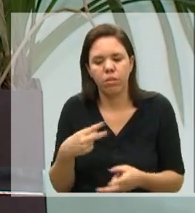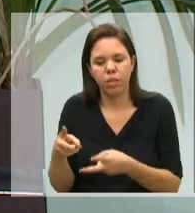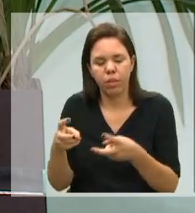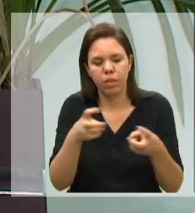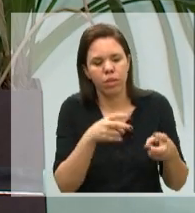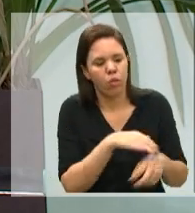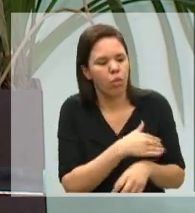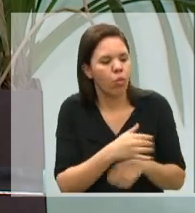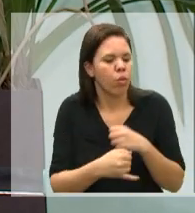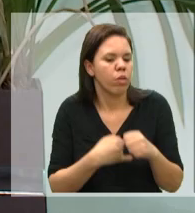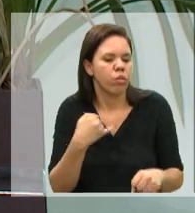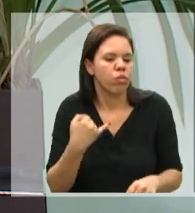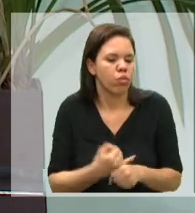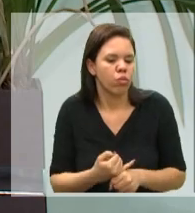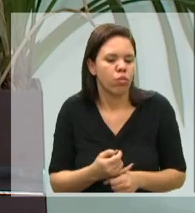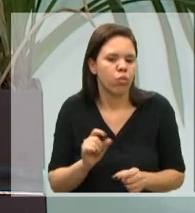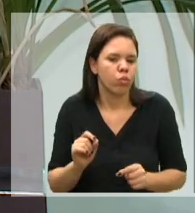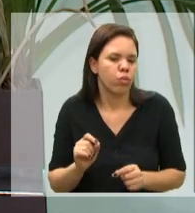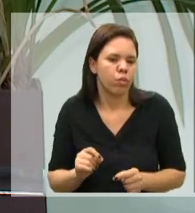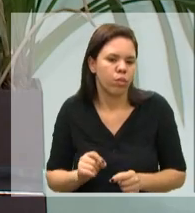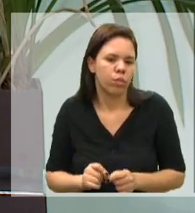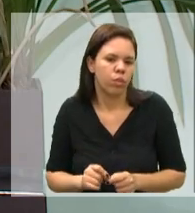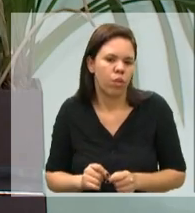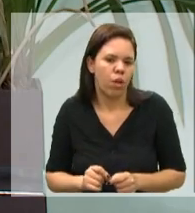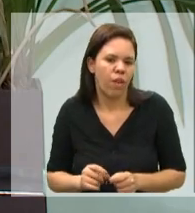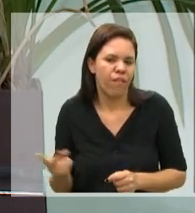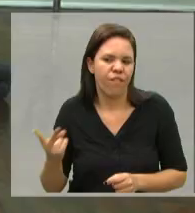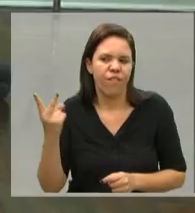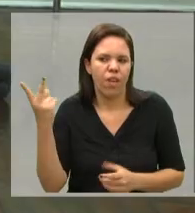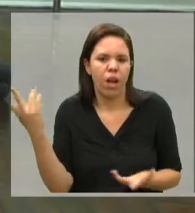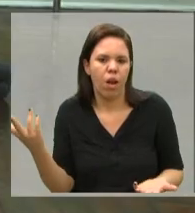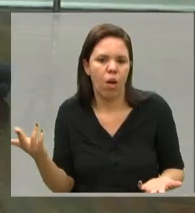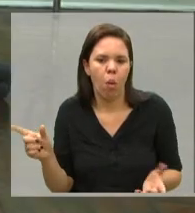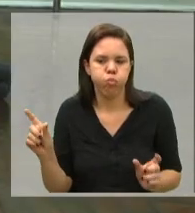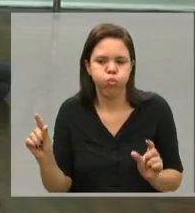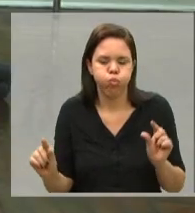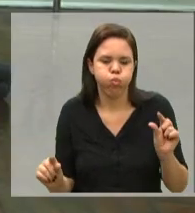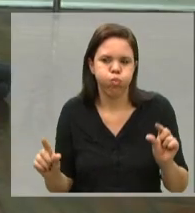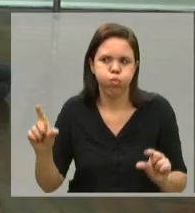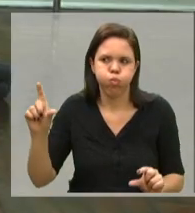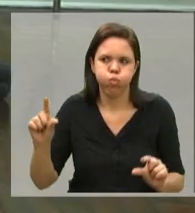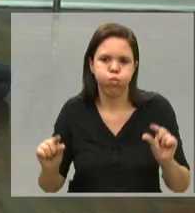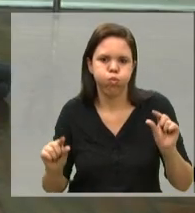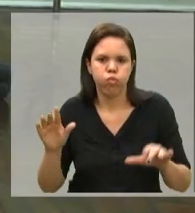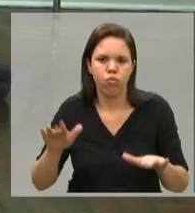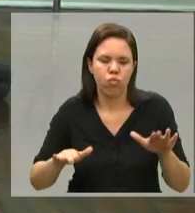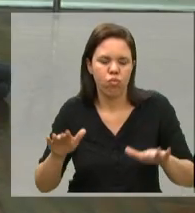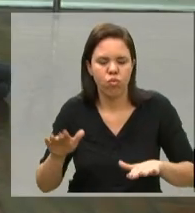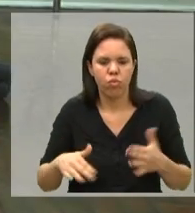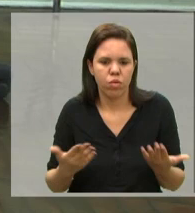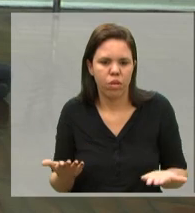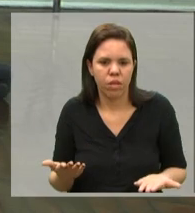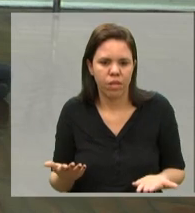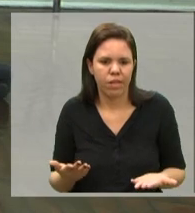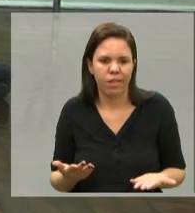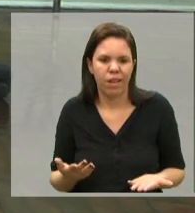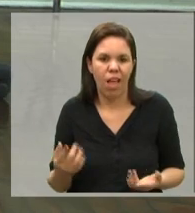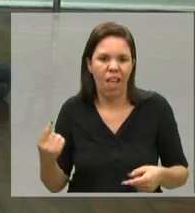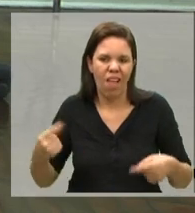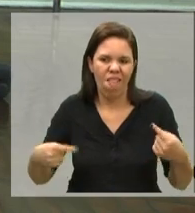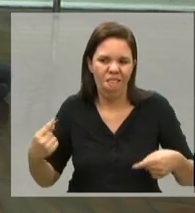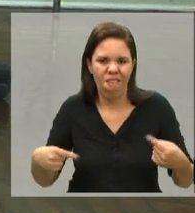ruas e internet, a gente vê uma prática de precificação que é, de certo sentido, questionável sobre uma regra